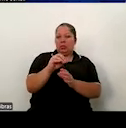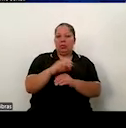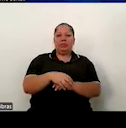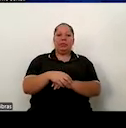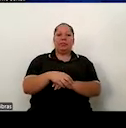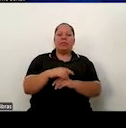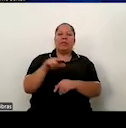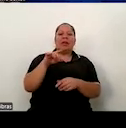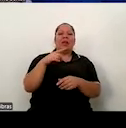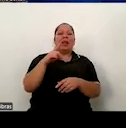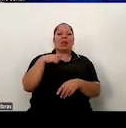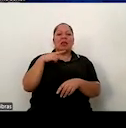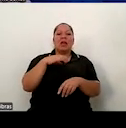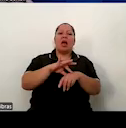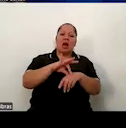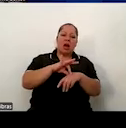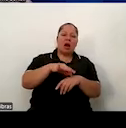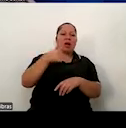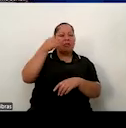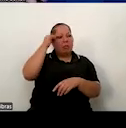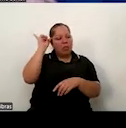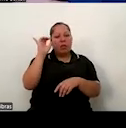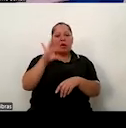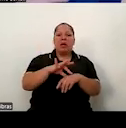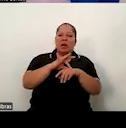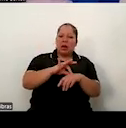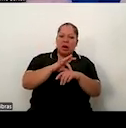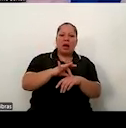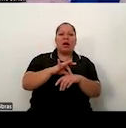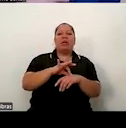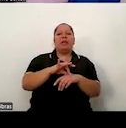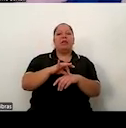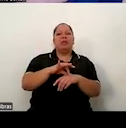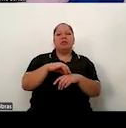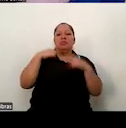bovina, vitela, suína, cordeiro, carneiro, cavalo, cabra.